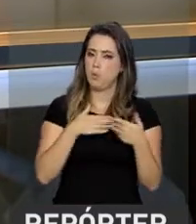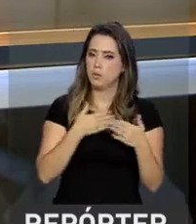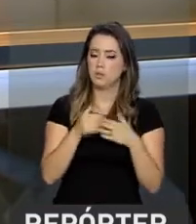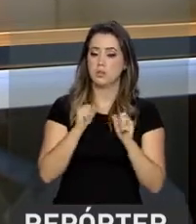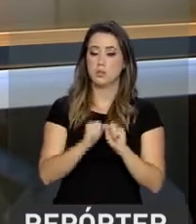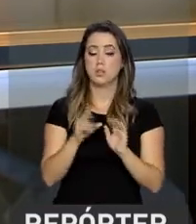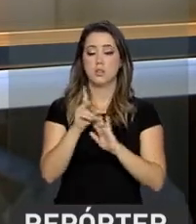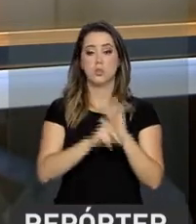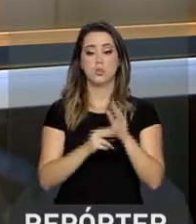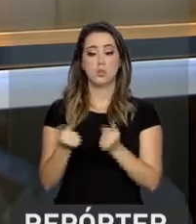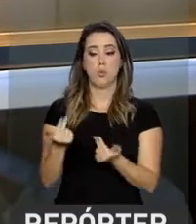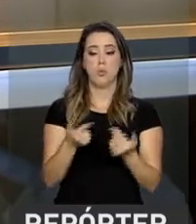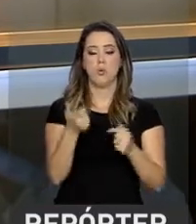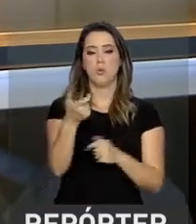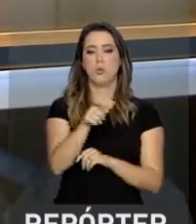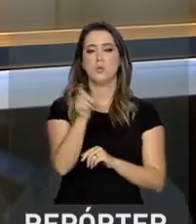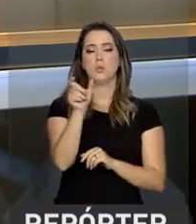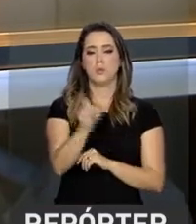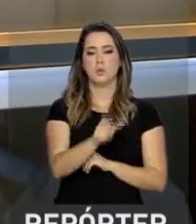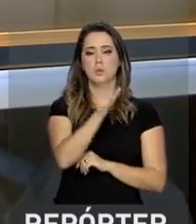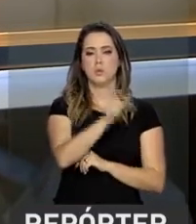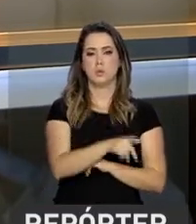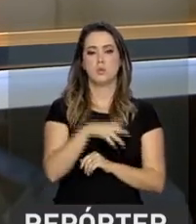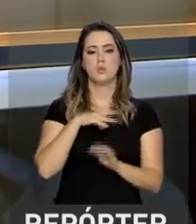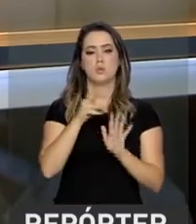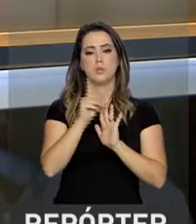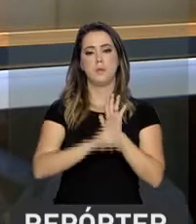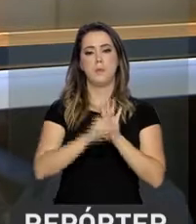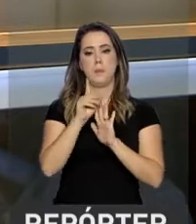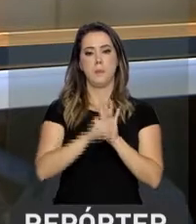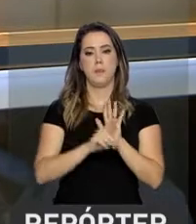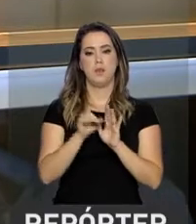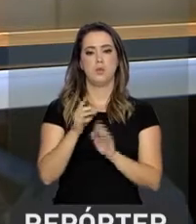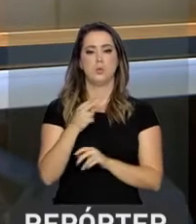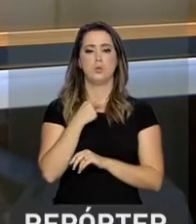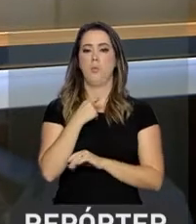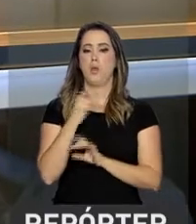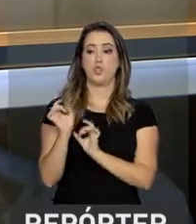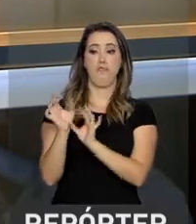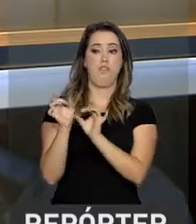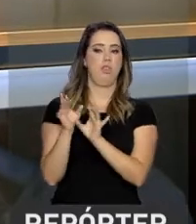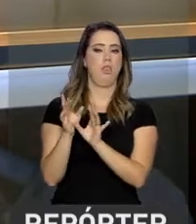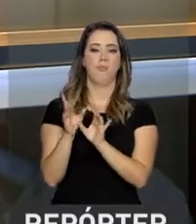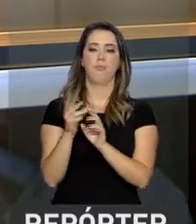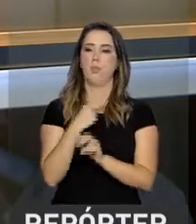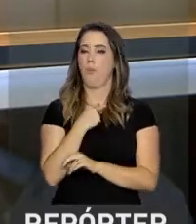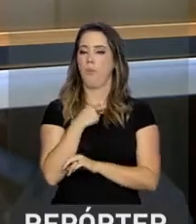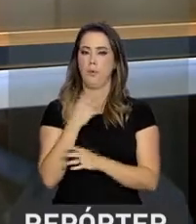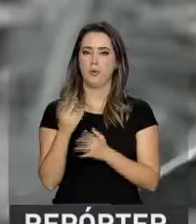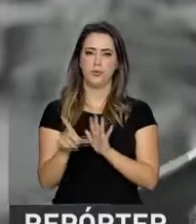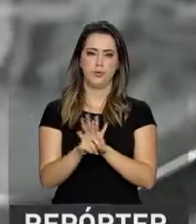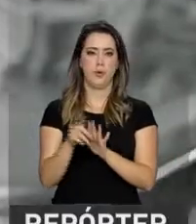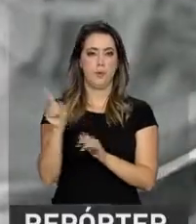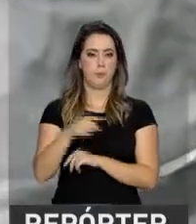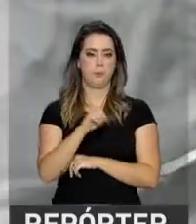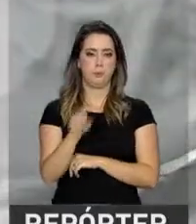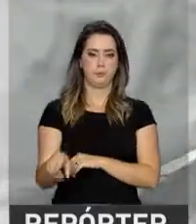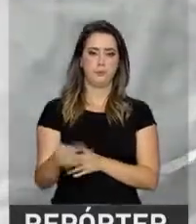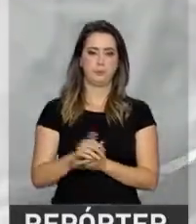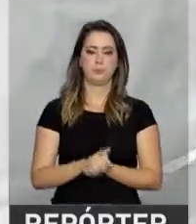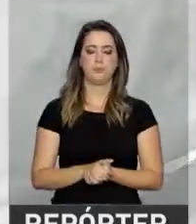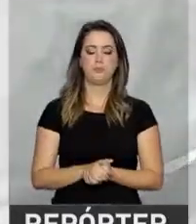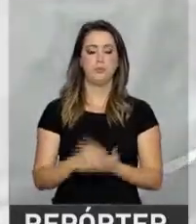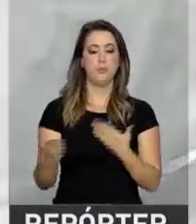os benefícios de um produtor rural só não tá só está ali restrita a comercialização do lote que legislação não permite o balanço do